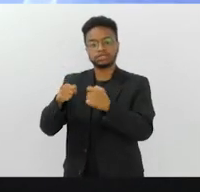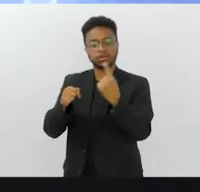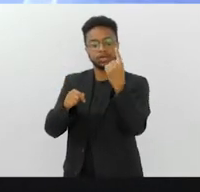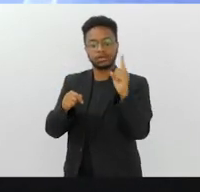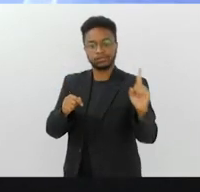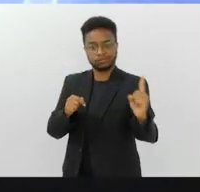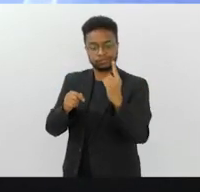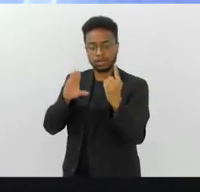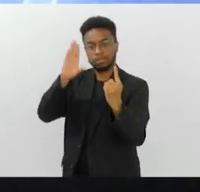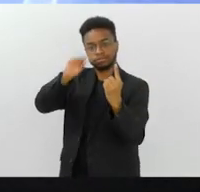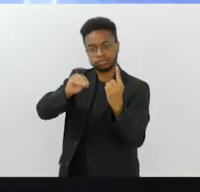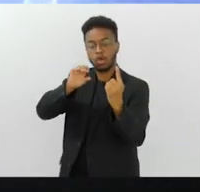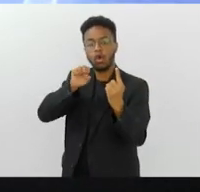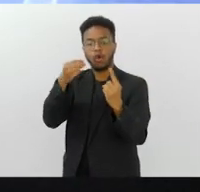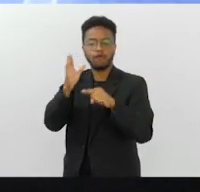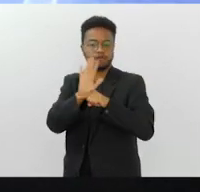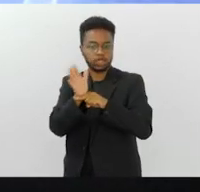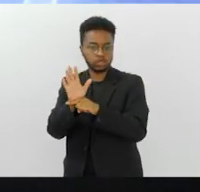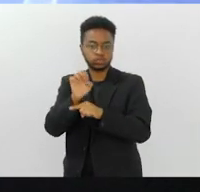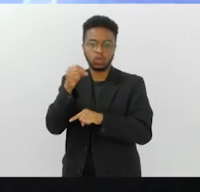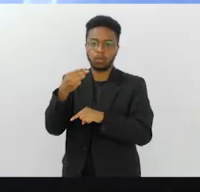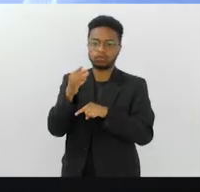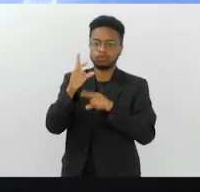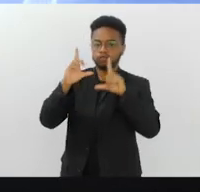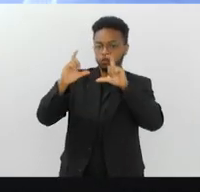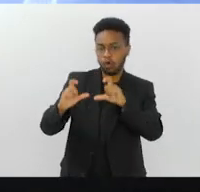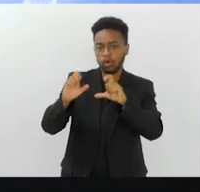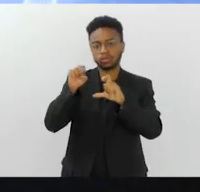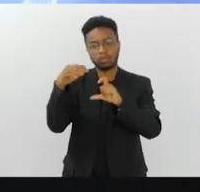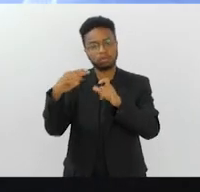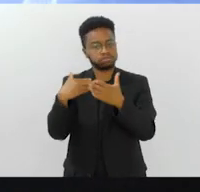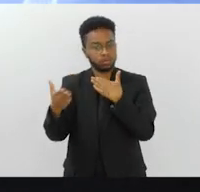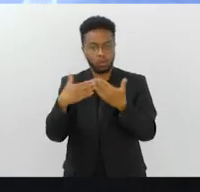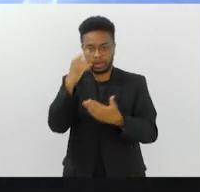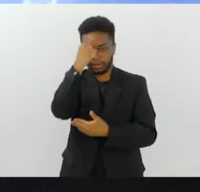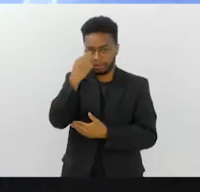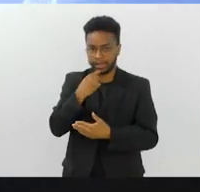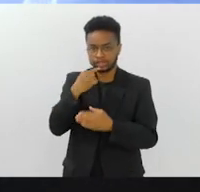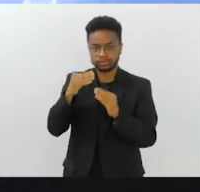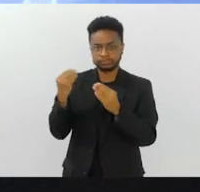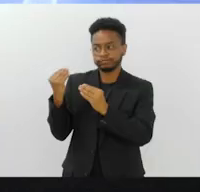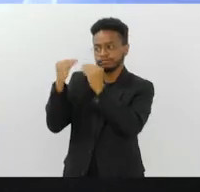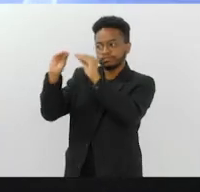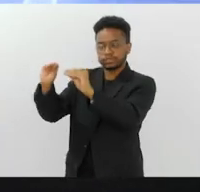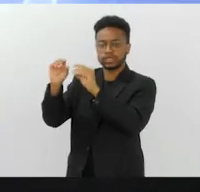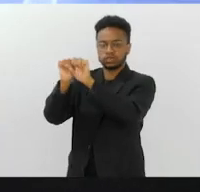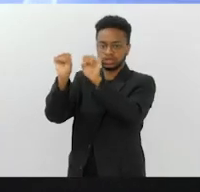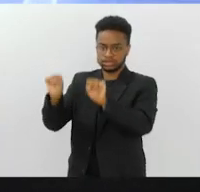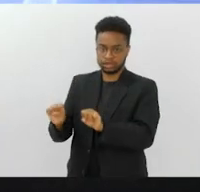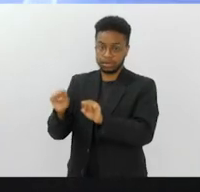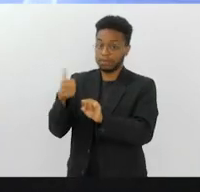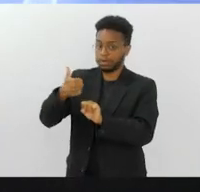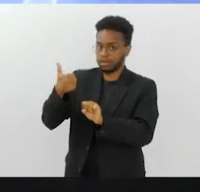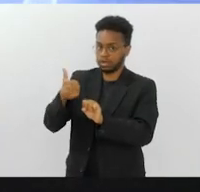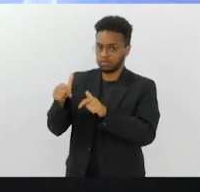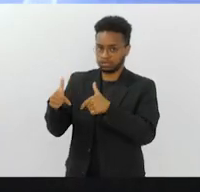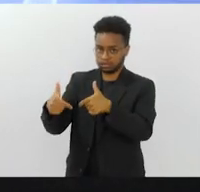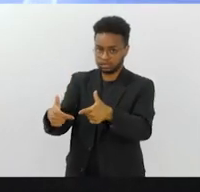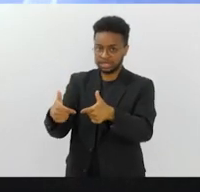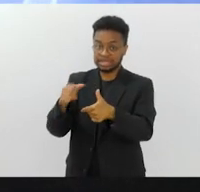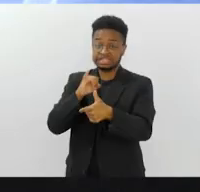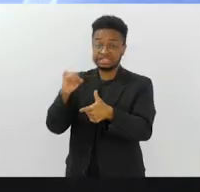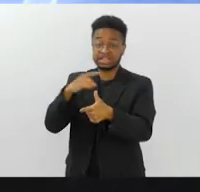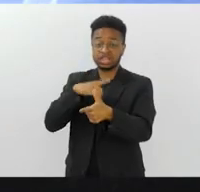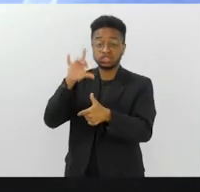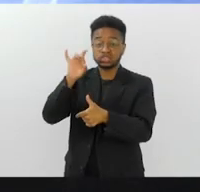pessoas em um vídeo ou em uma foto ou em qualquer outro imagem que seja inserida no sistema essa é a primeira ação se eu só tiver